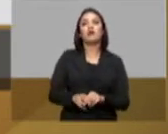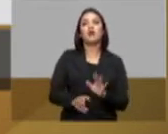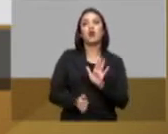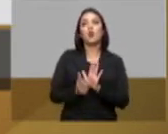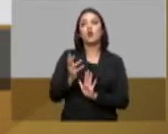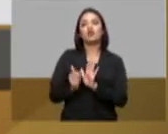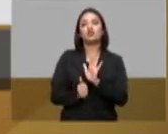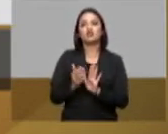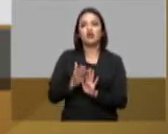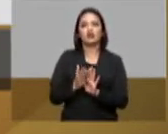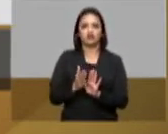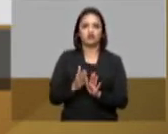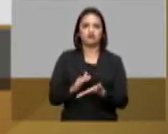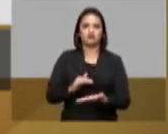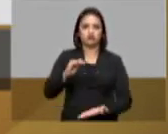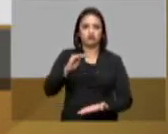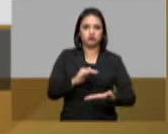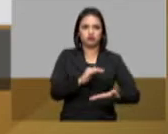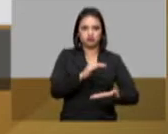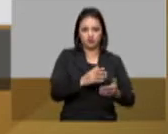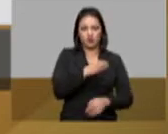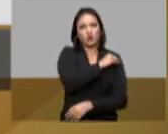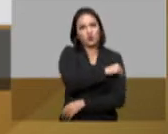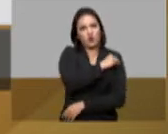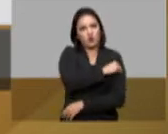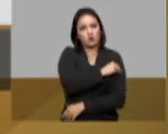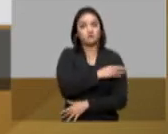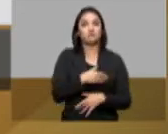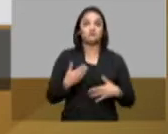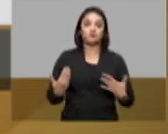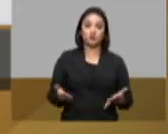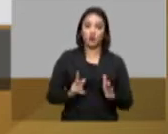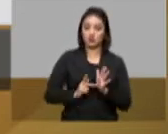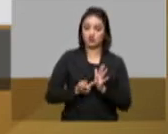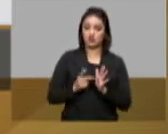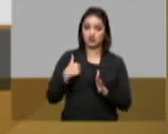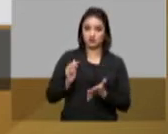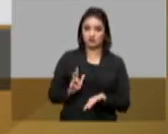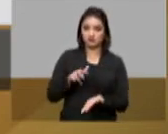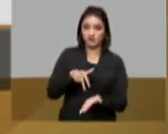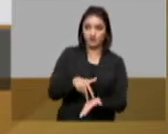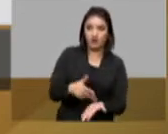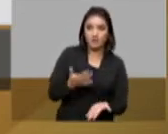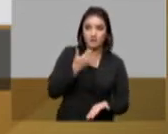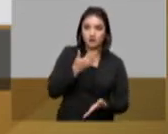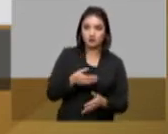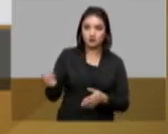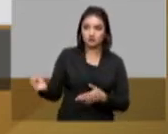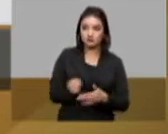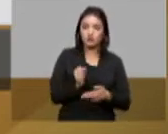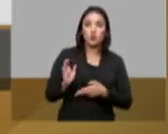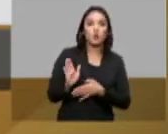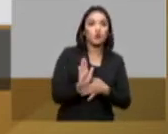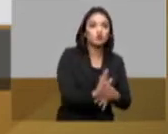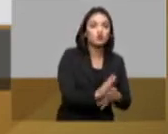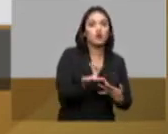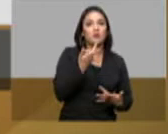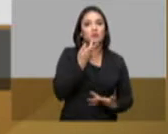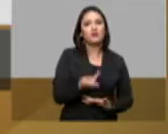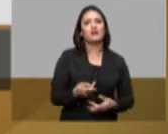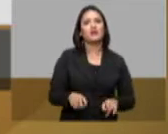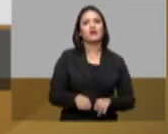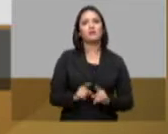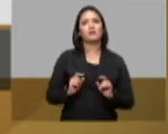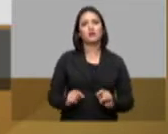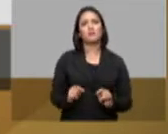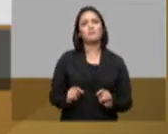modo, Excelência, o Sindicom vem a esta corte e formulou o pedido como amicus curiae justamente para endereçar e